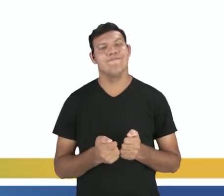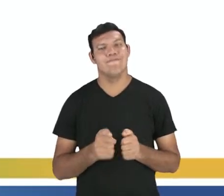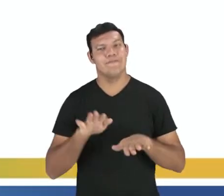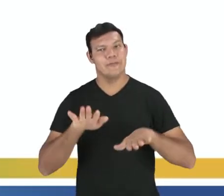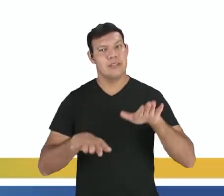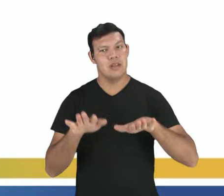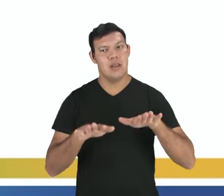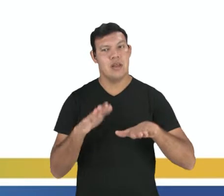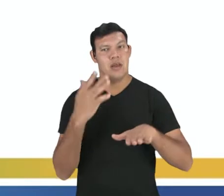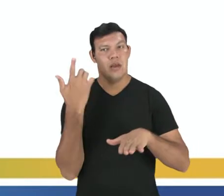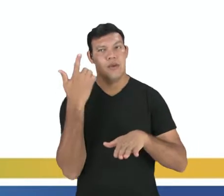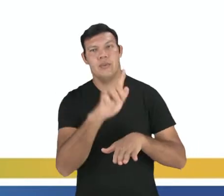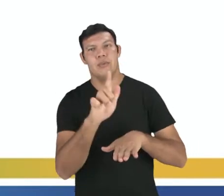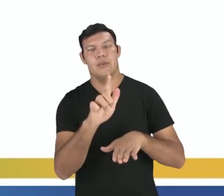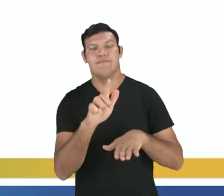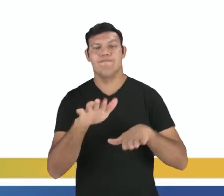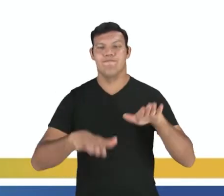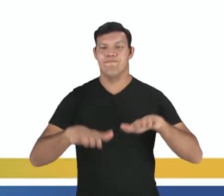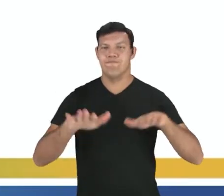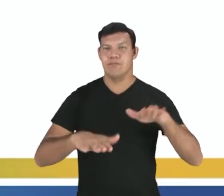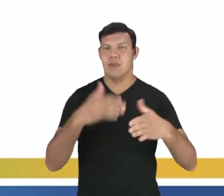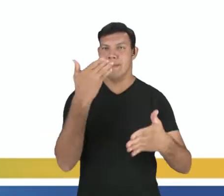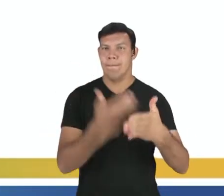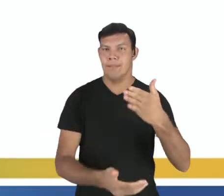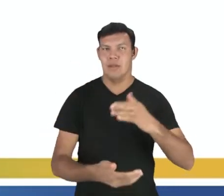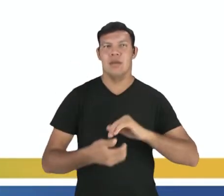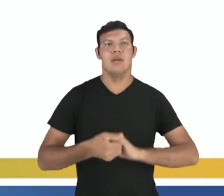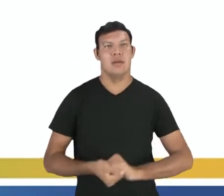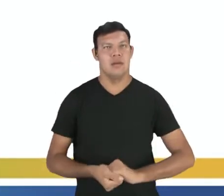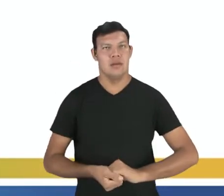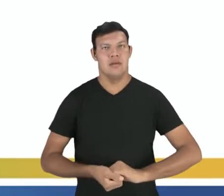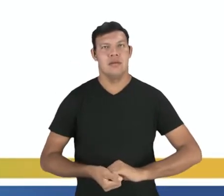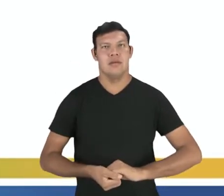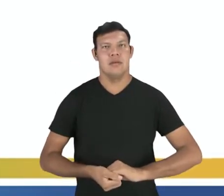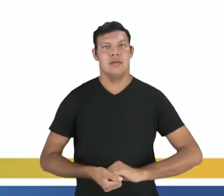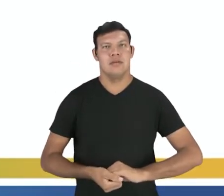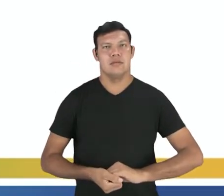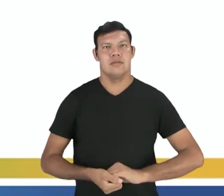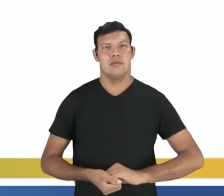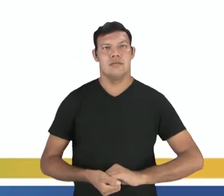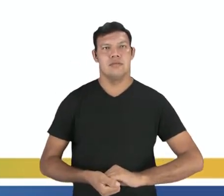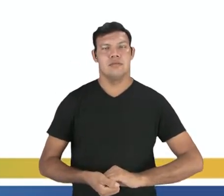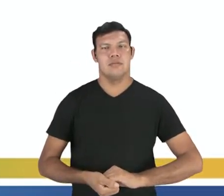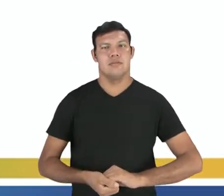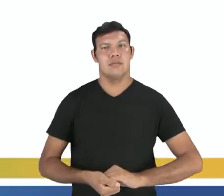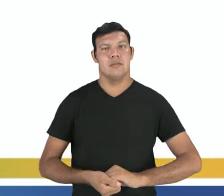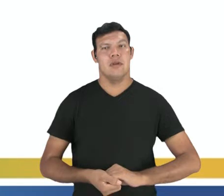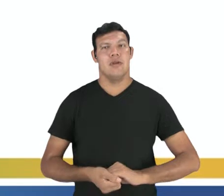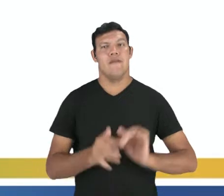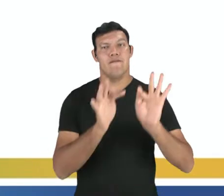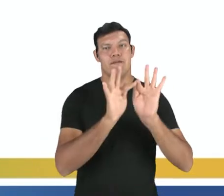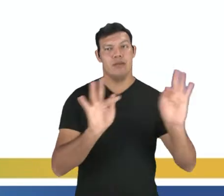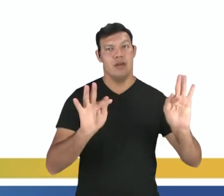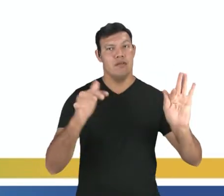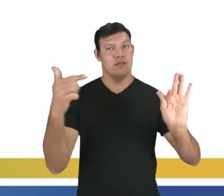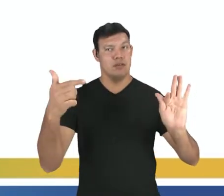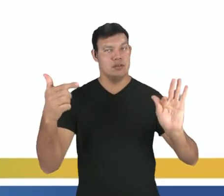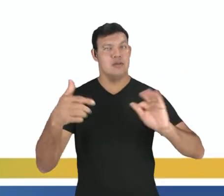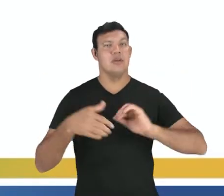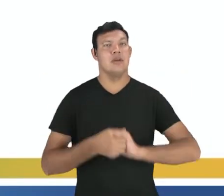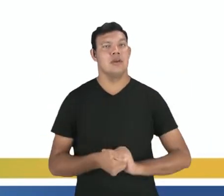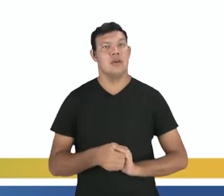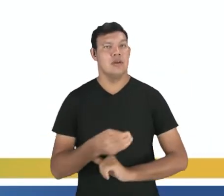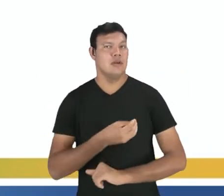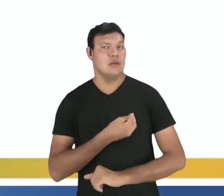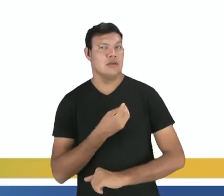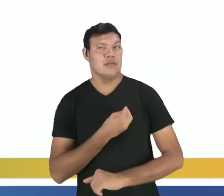perde. Life is a game and you need to be a good player. A vida, na frase 2, a